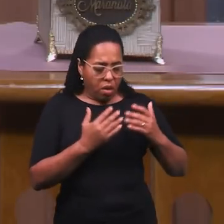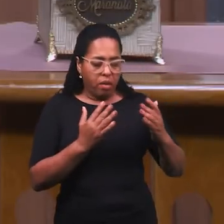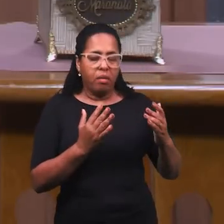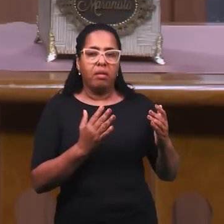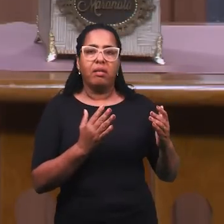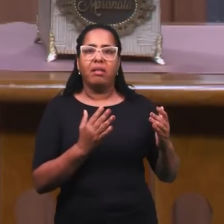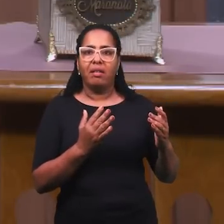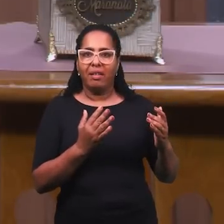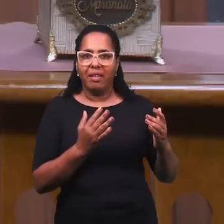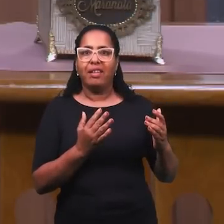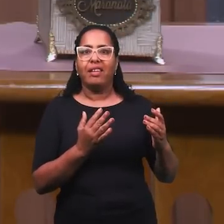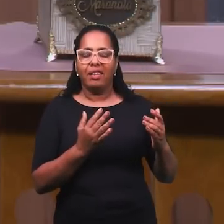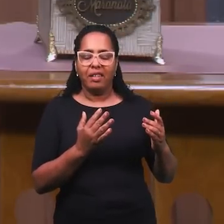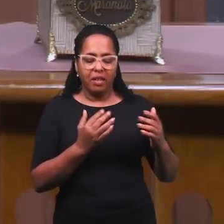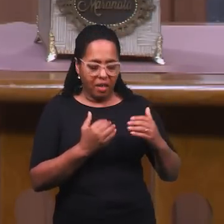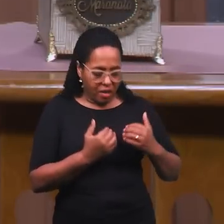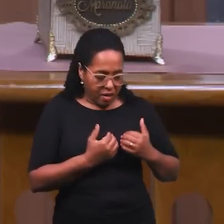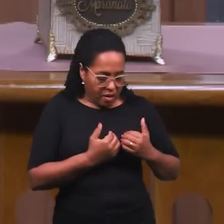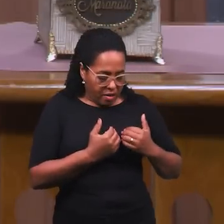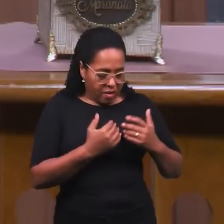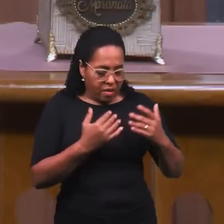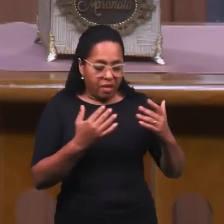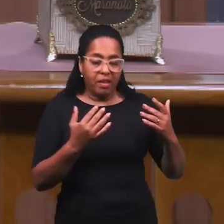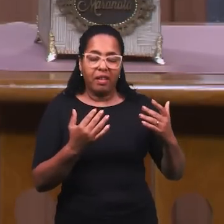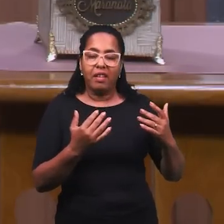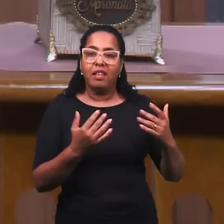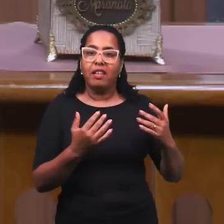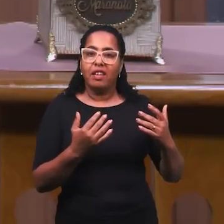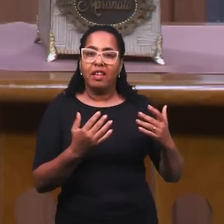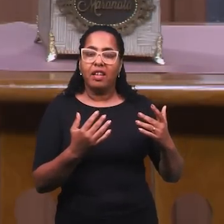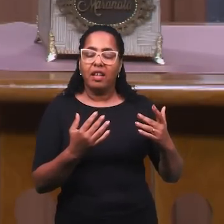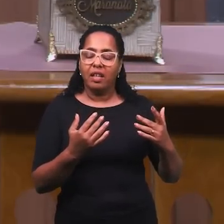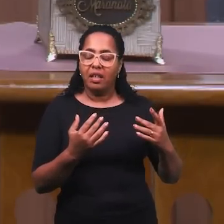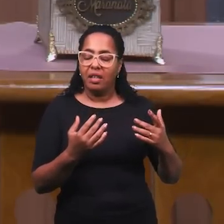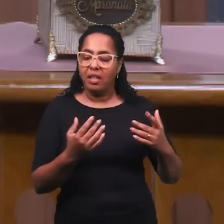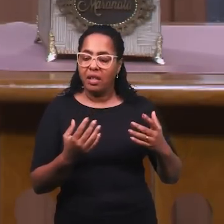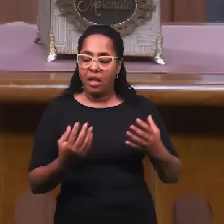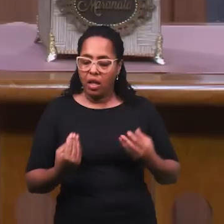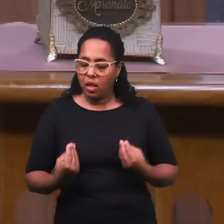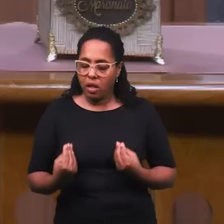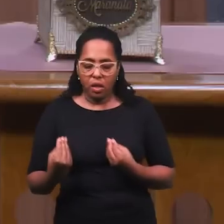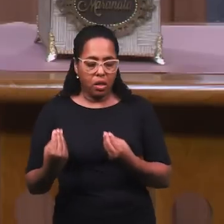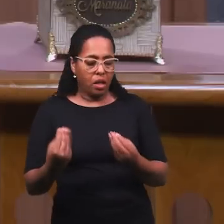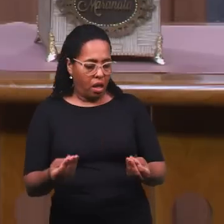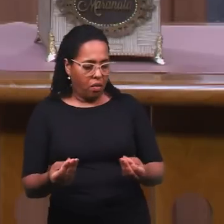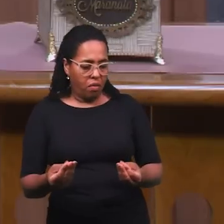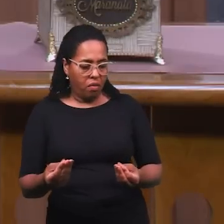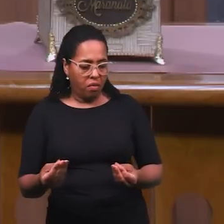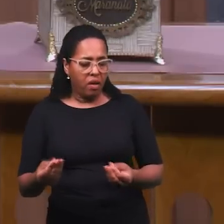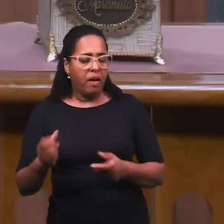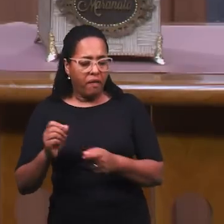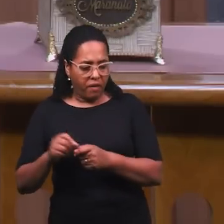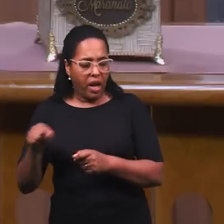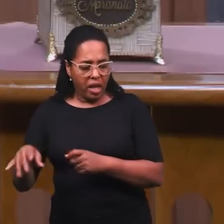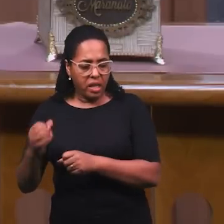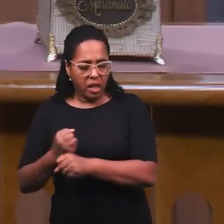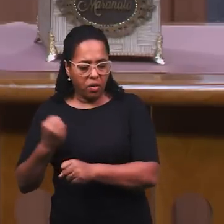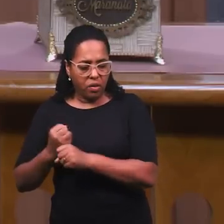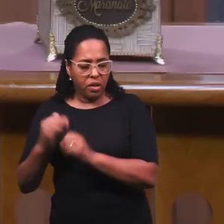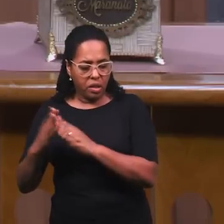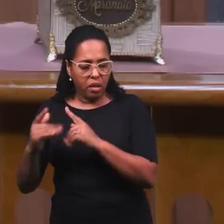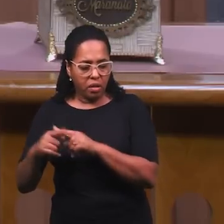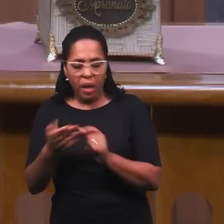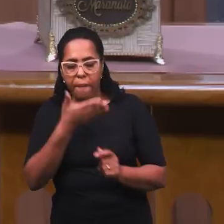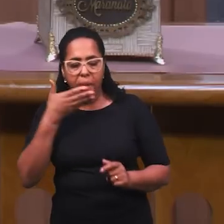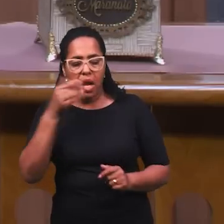o coração para o Senhor. E ele abre o coração e diz: toma para ti e faça o rei meu senhor